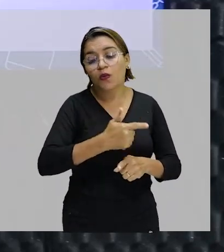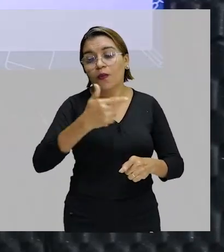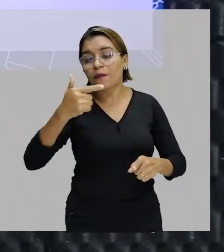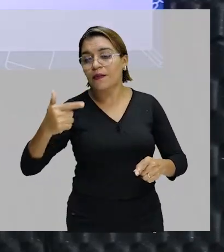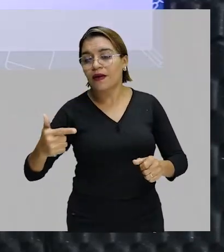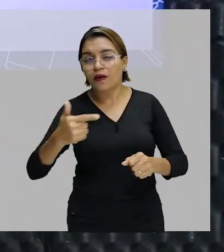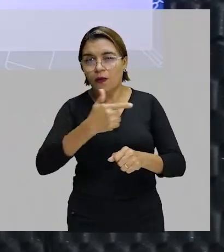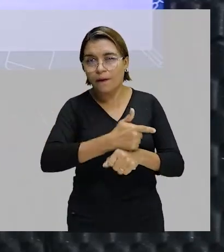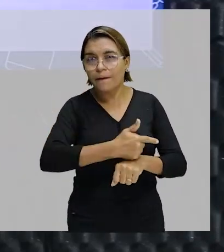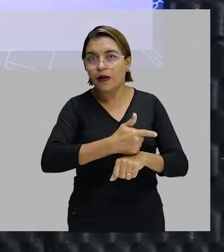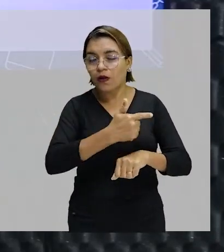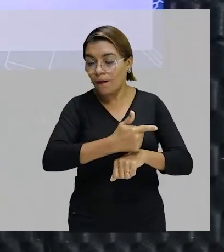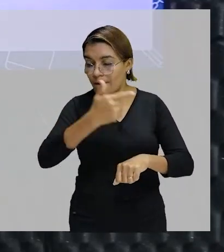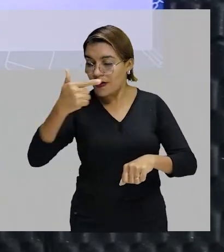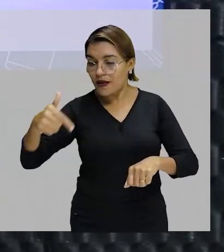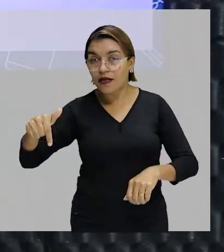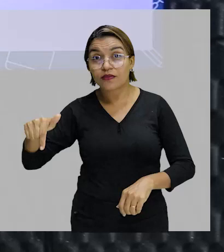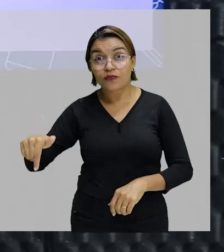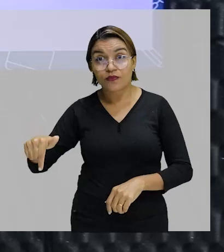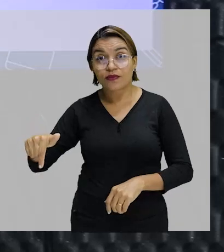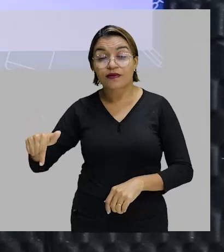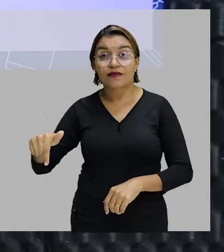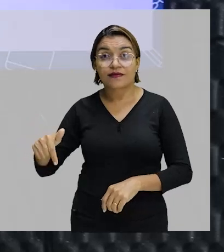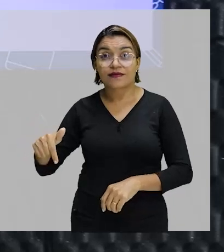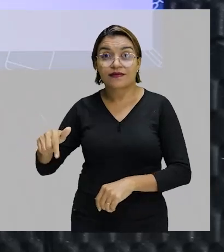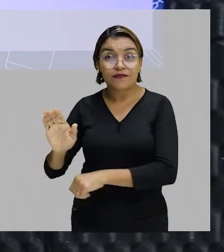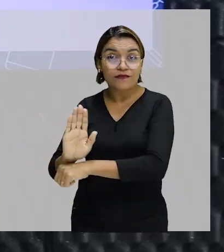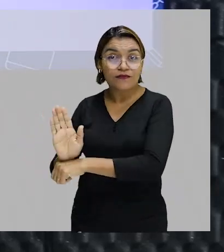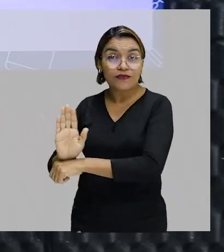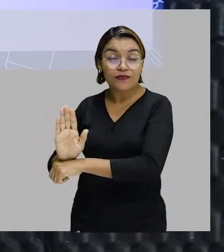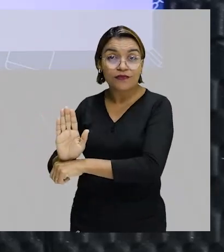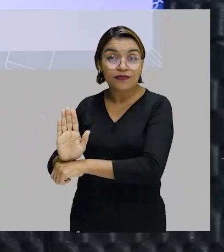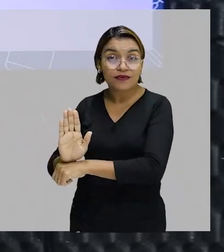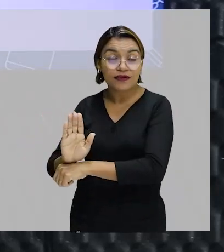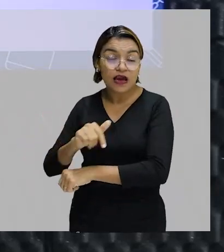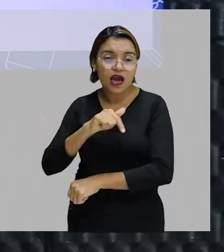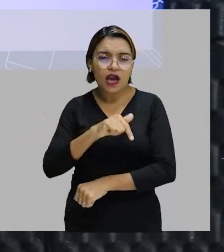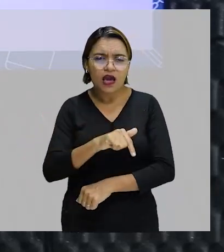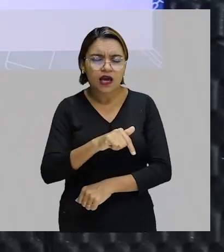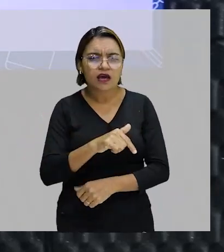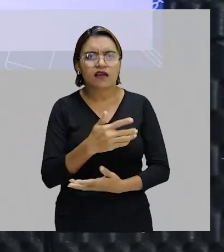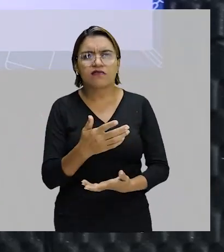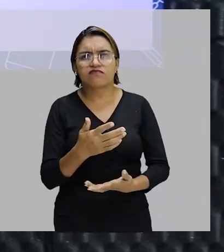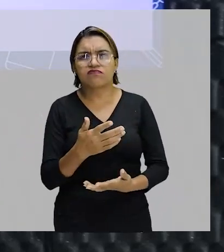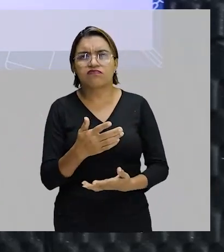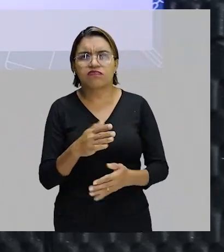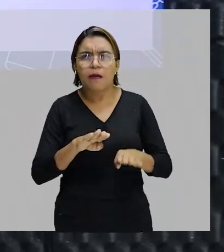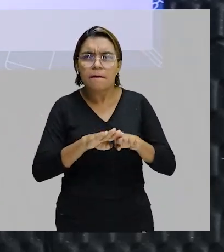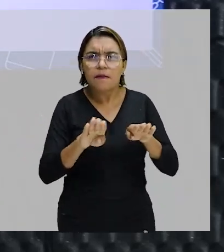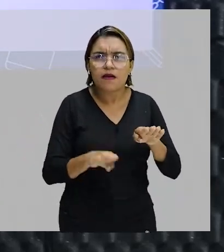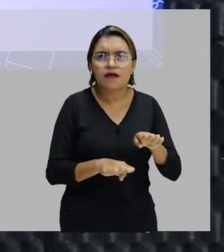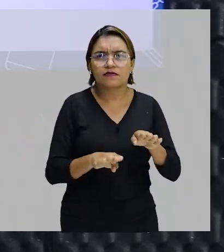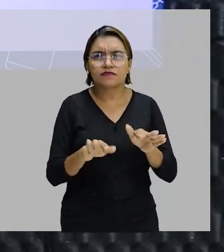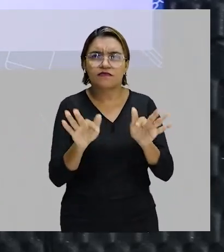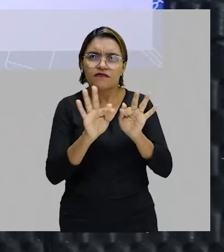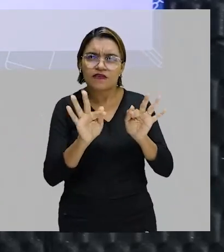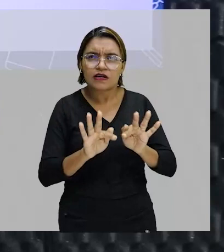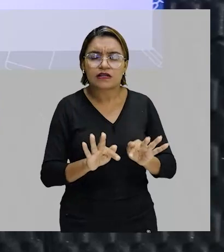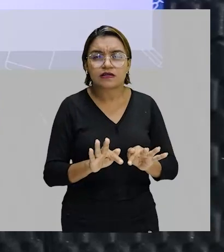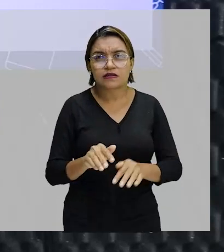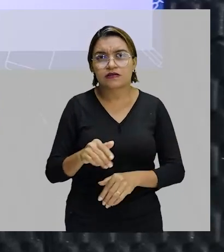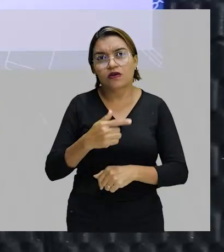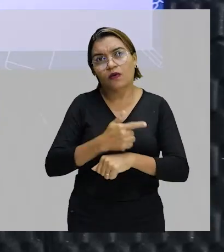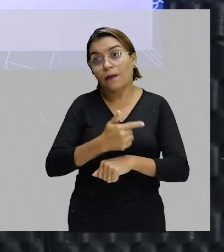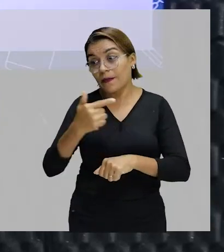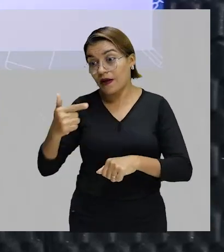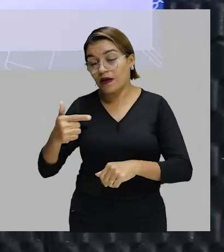Então, é um exemplo que demonstra que o final de um filme foi menos satisfatório, foi menos feliz do que o